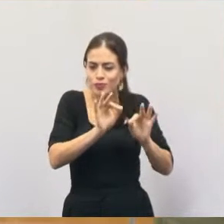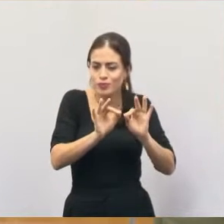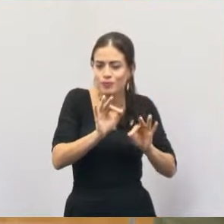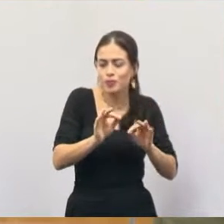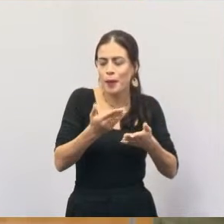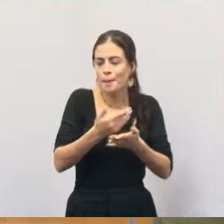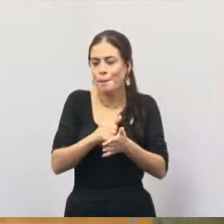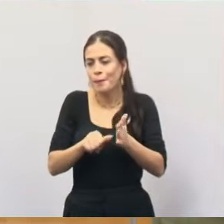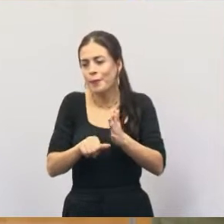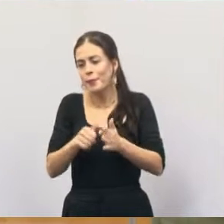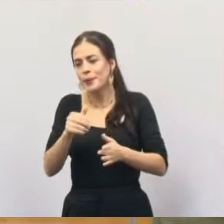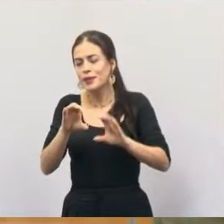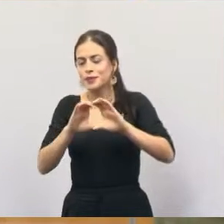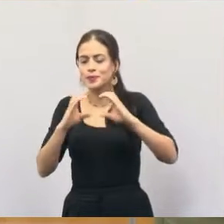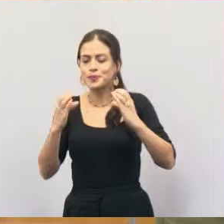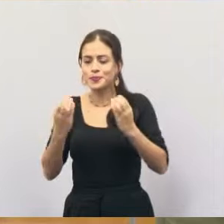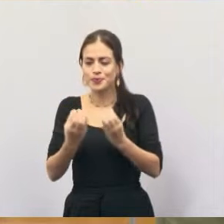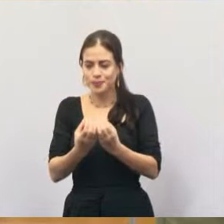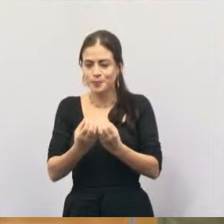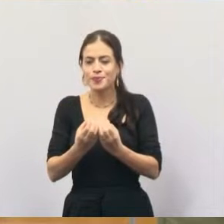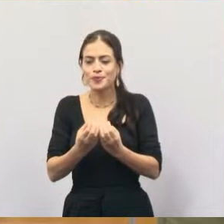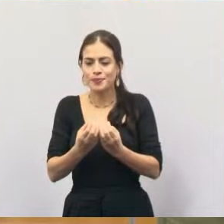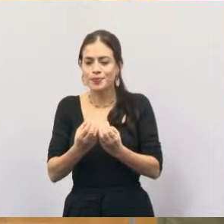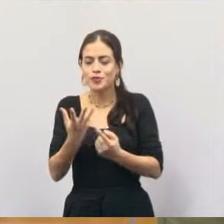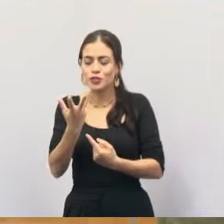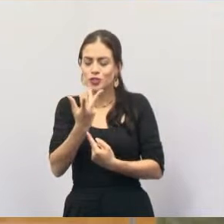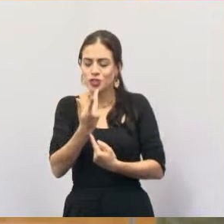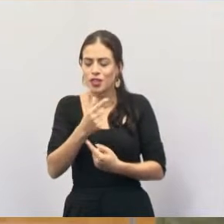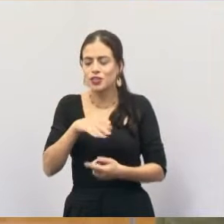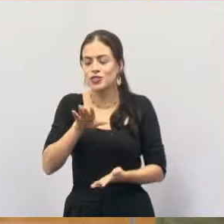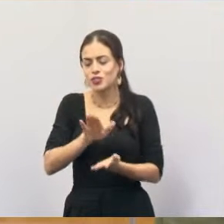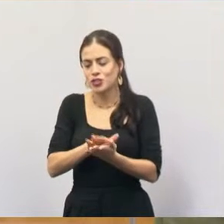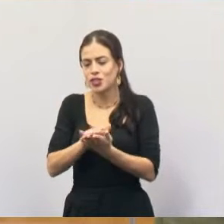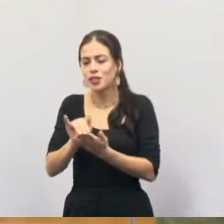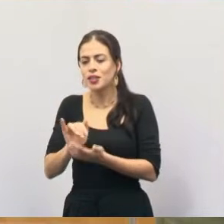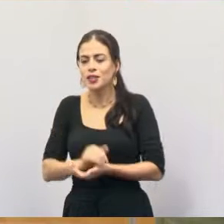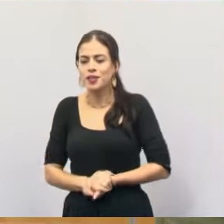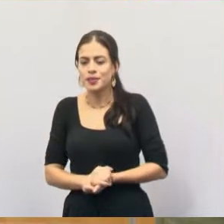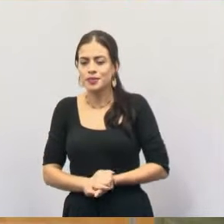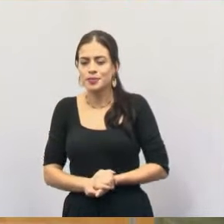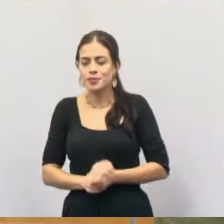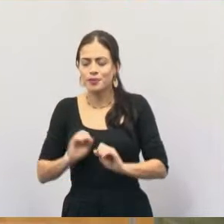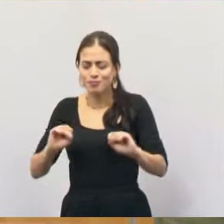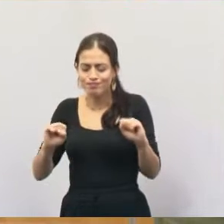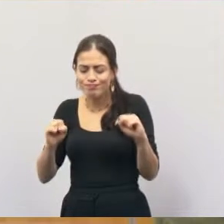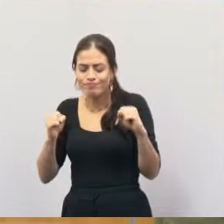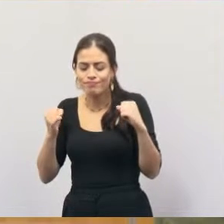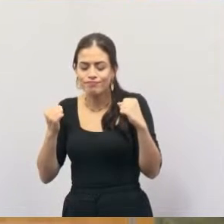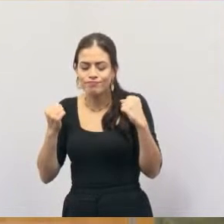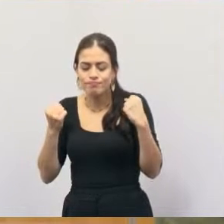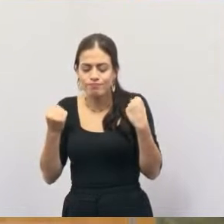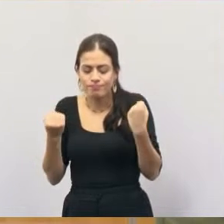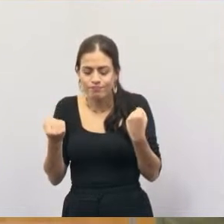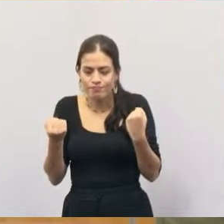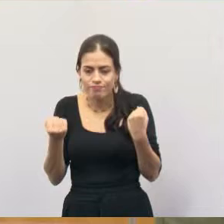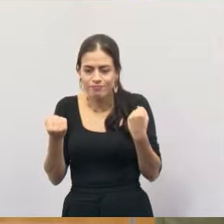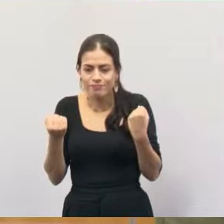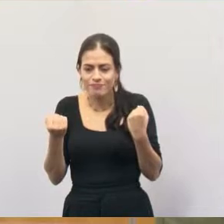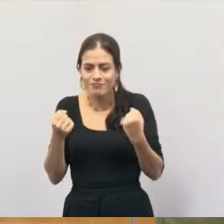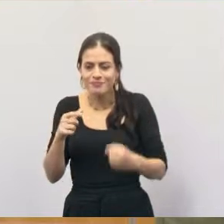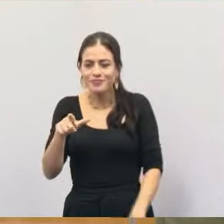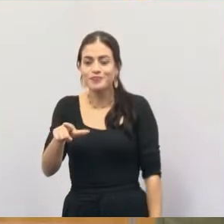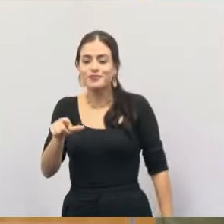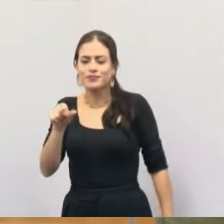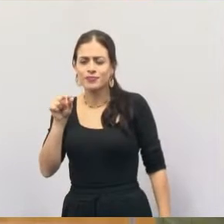sempre com esse viés, tentando lutar para que a arte não fosse eleita apenas para alguns eleitos, mas